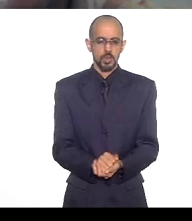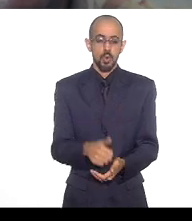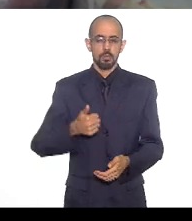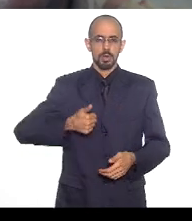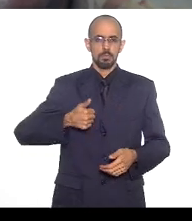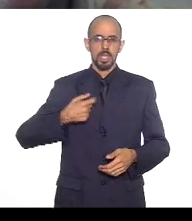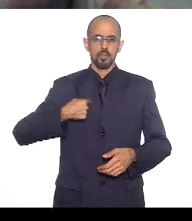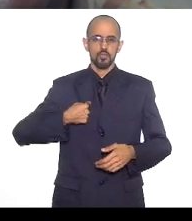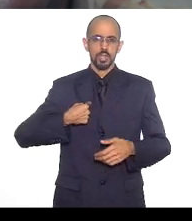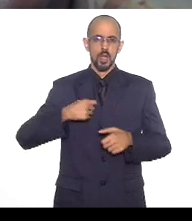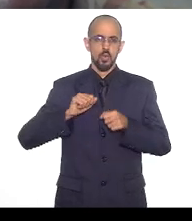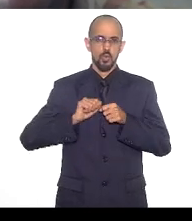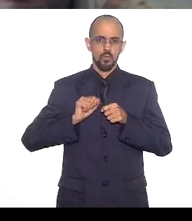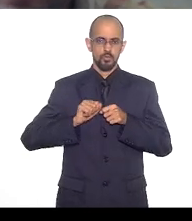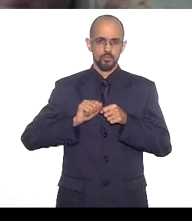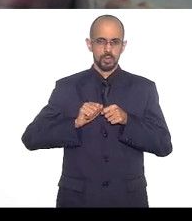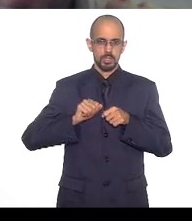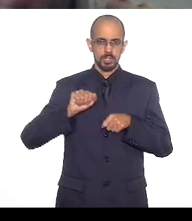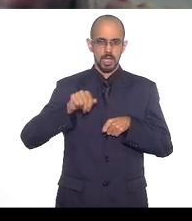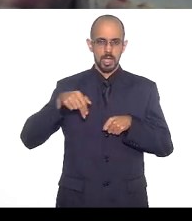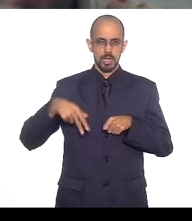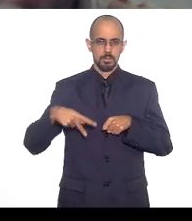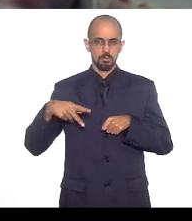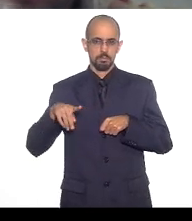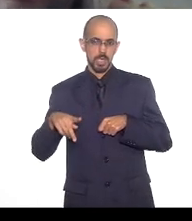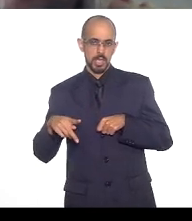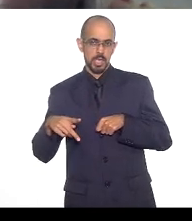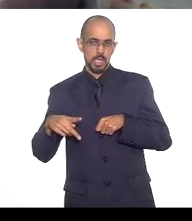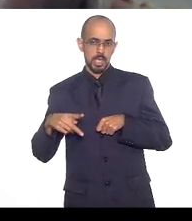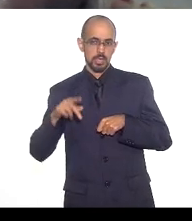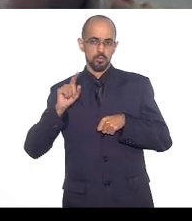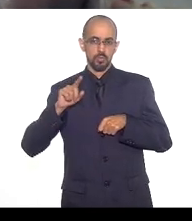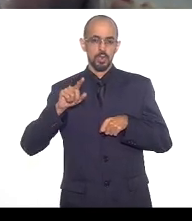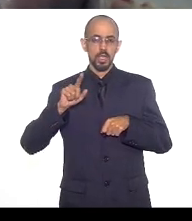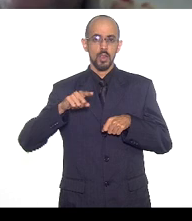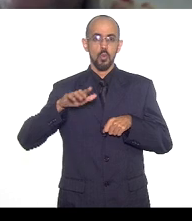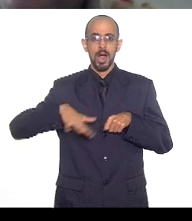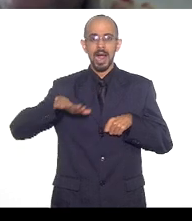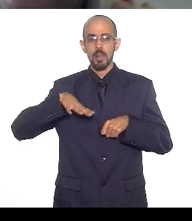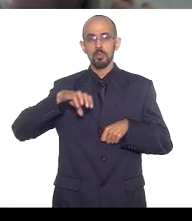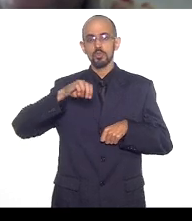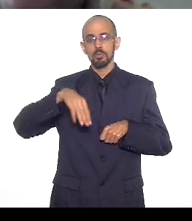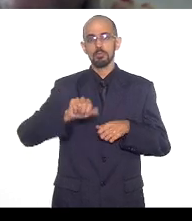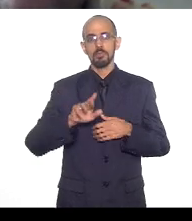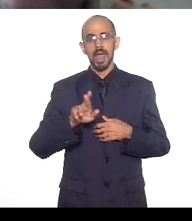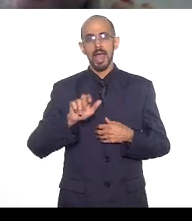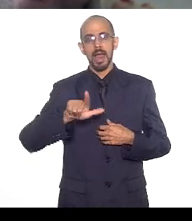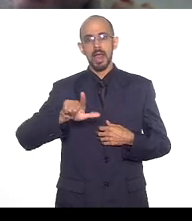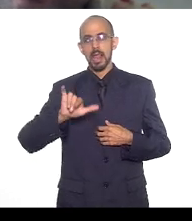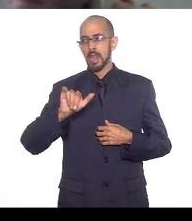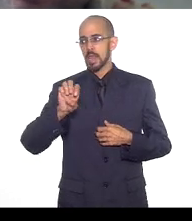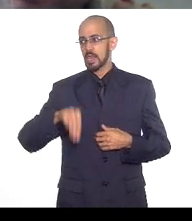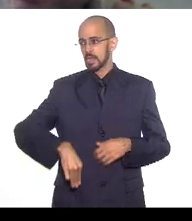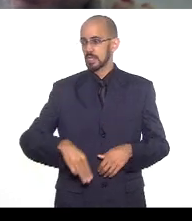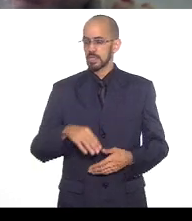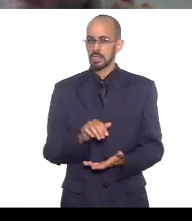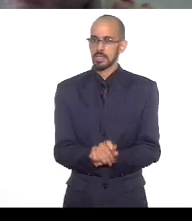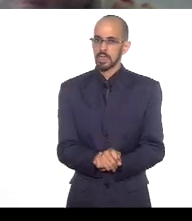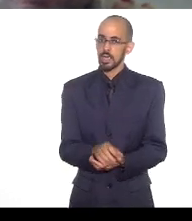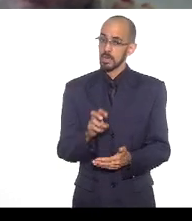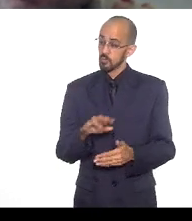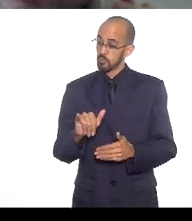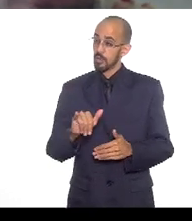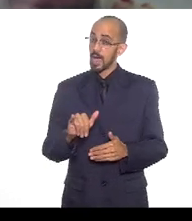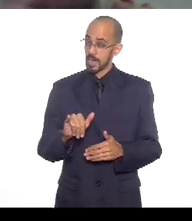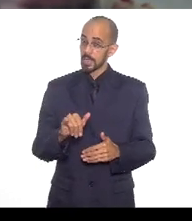Agência Nacional do Petróleo, foi o Campo de Marlim, né? Então, o Campo de Marlim, ele vai